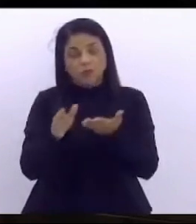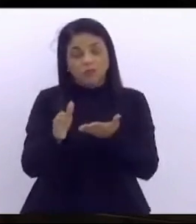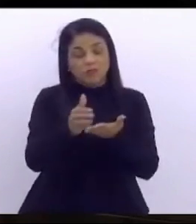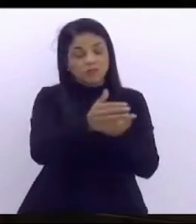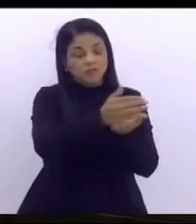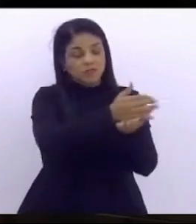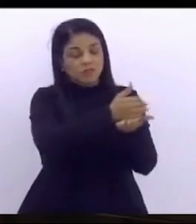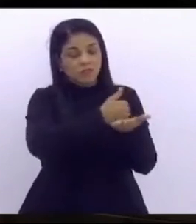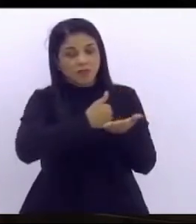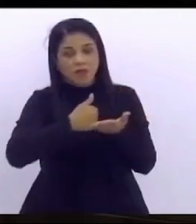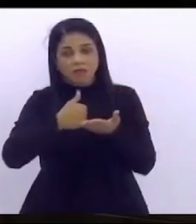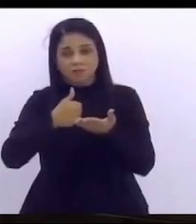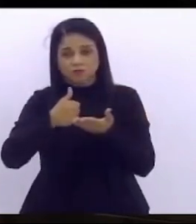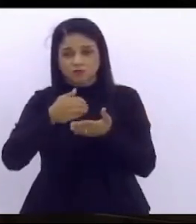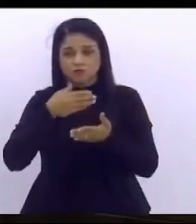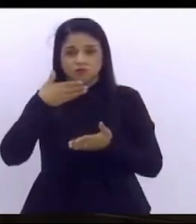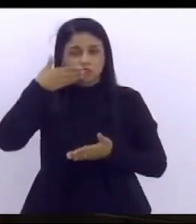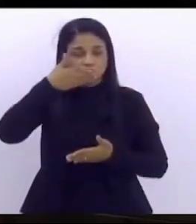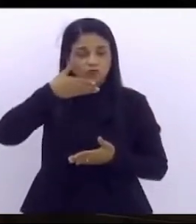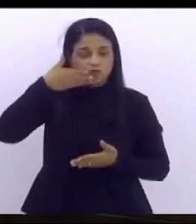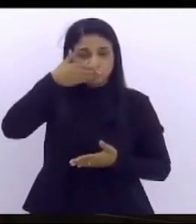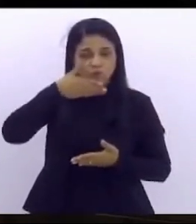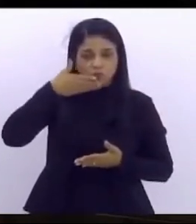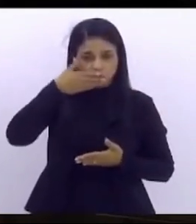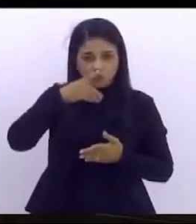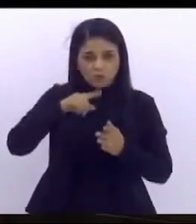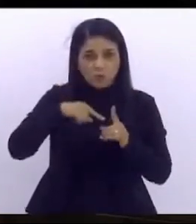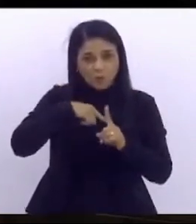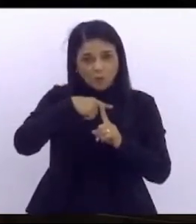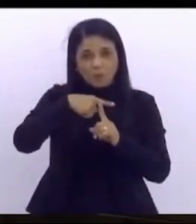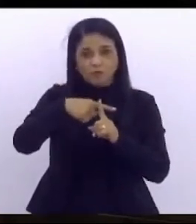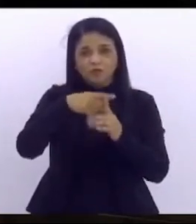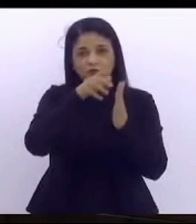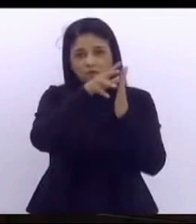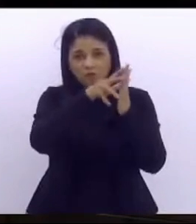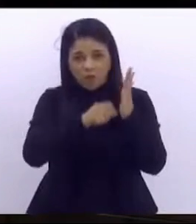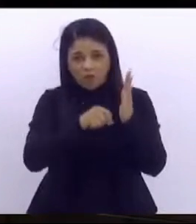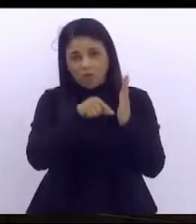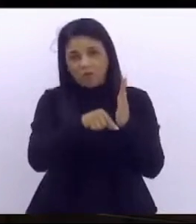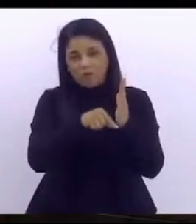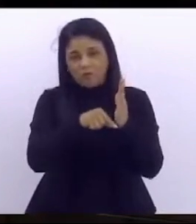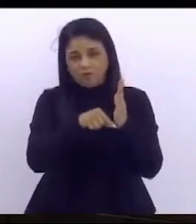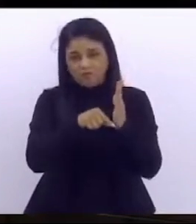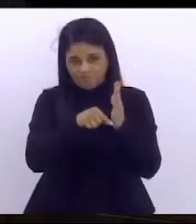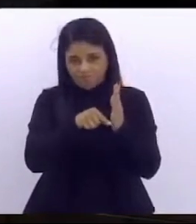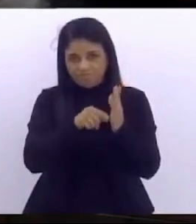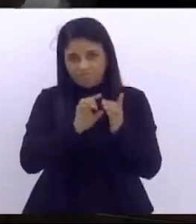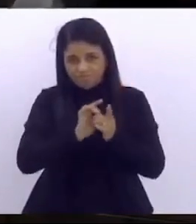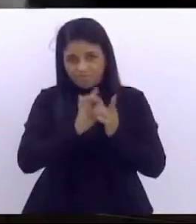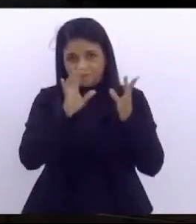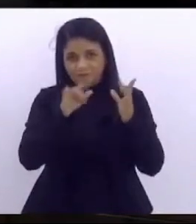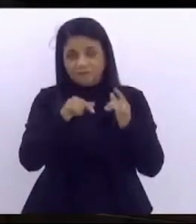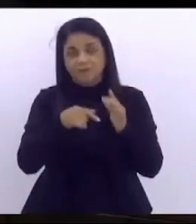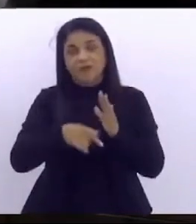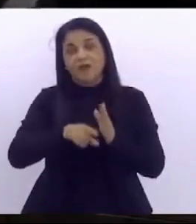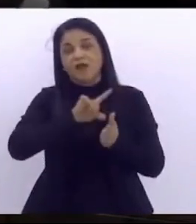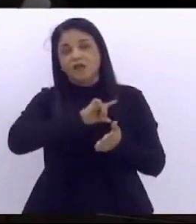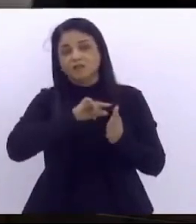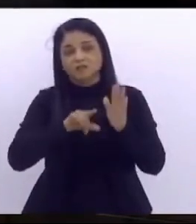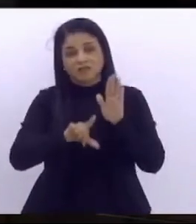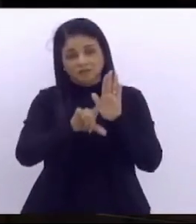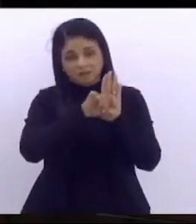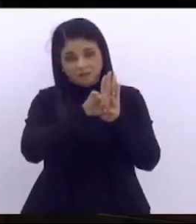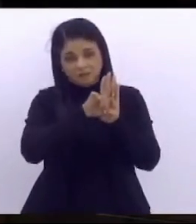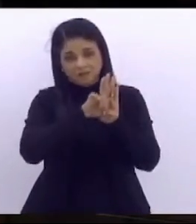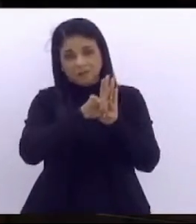oficiais deles, que se tem subnotificação, vai ter... Né? E não estou comparando também a incidência antes da legalização, que